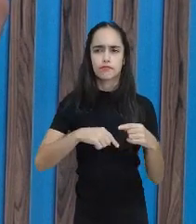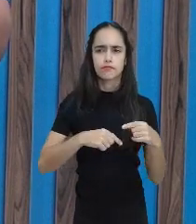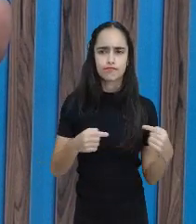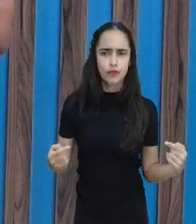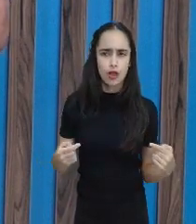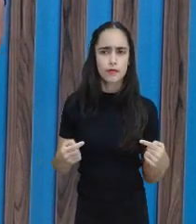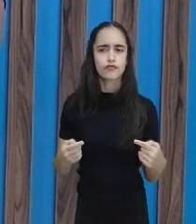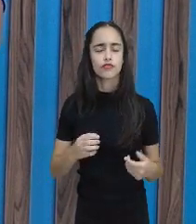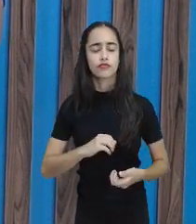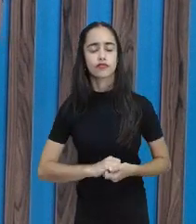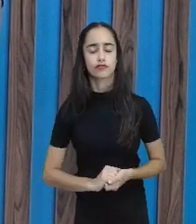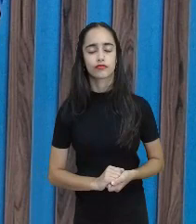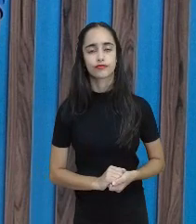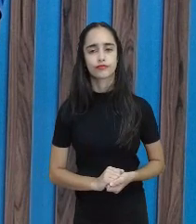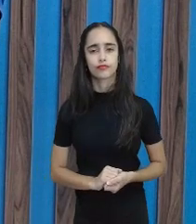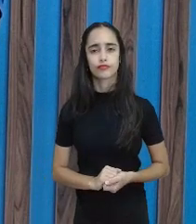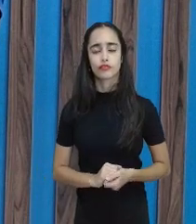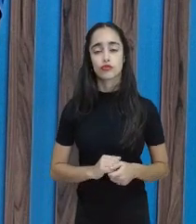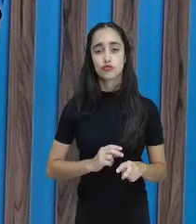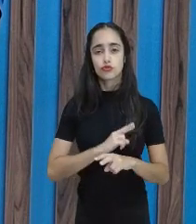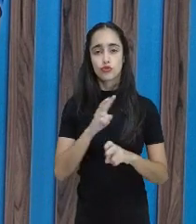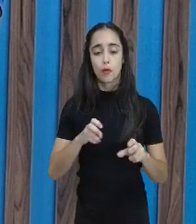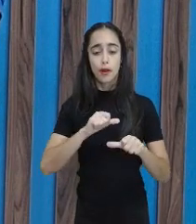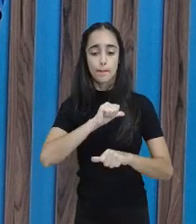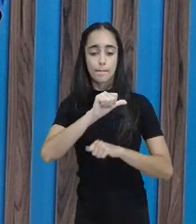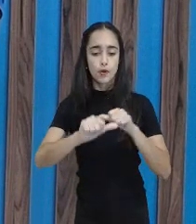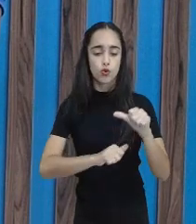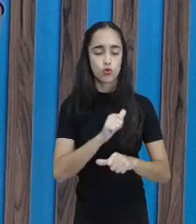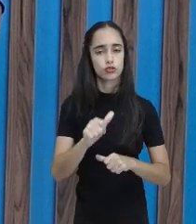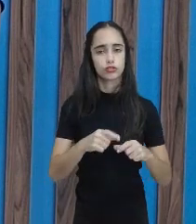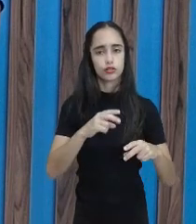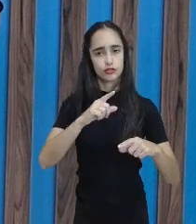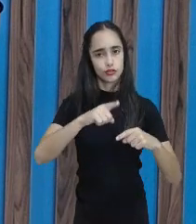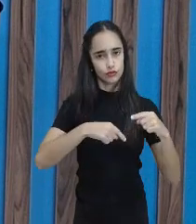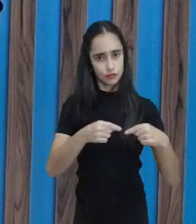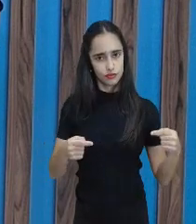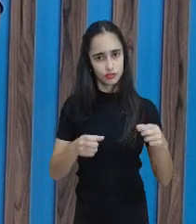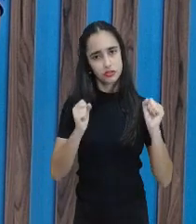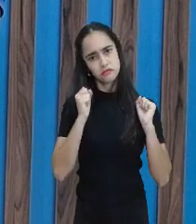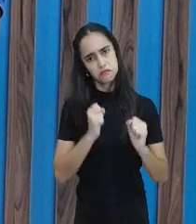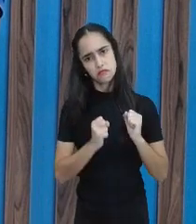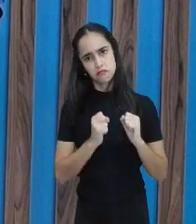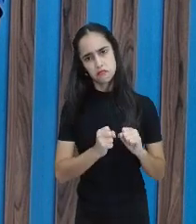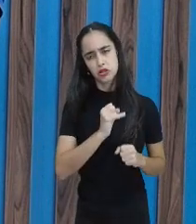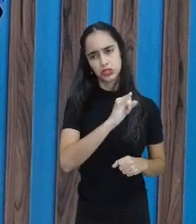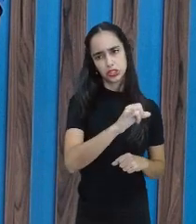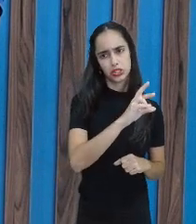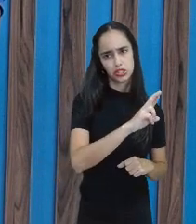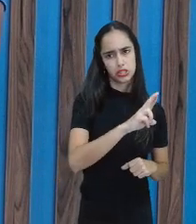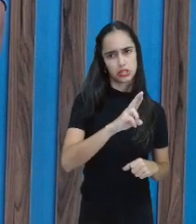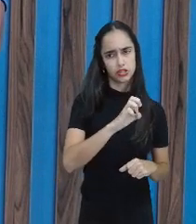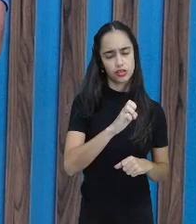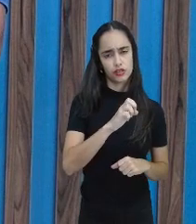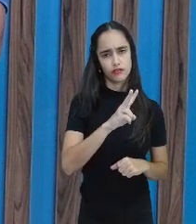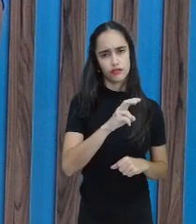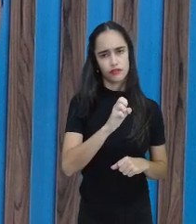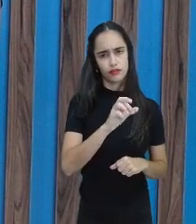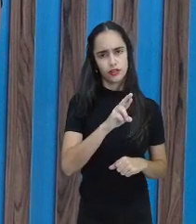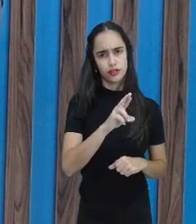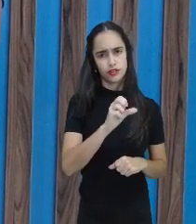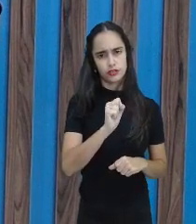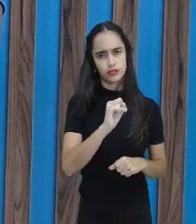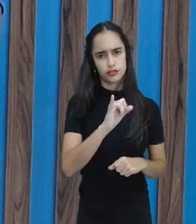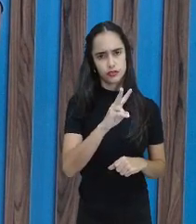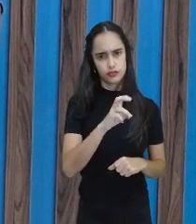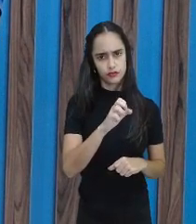vídeo demonstrando uma transformação de alguma matéria, que pode ser reversível ou irreversível. Não é? Então eu já